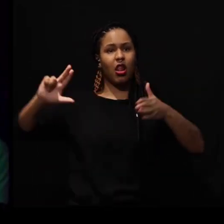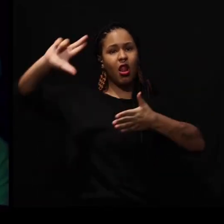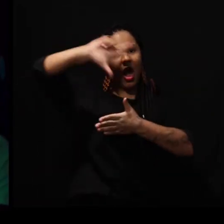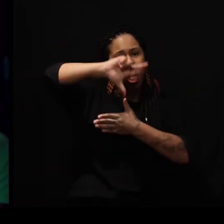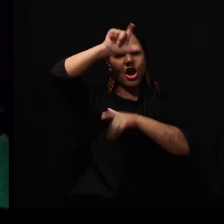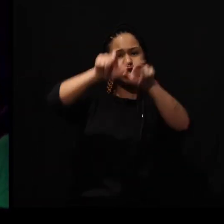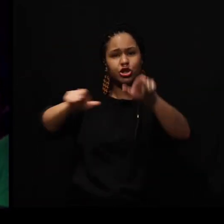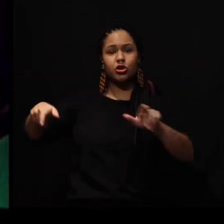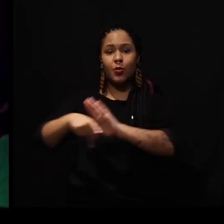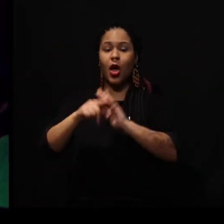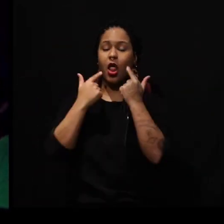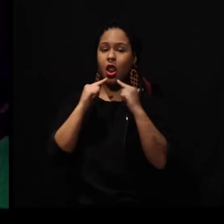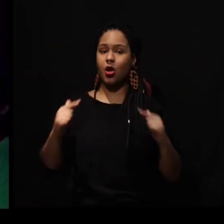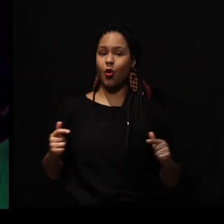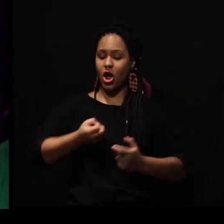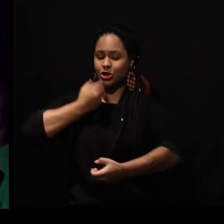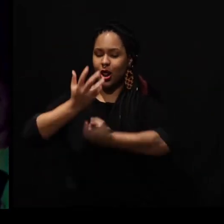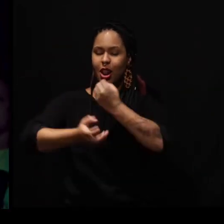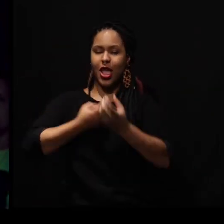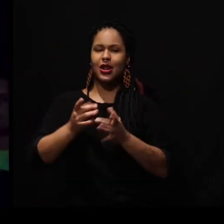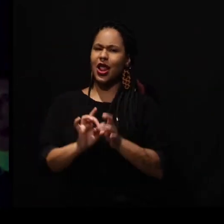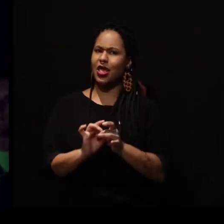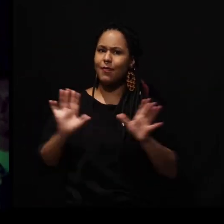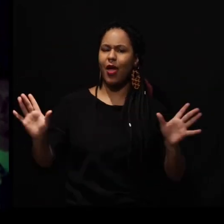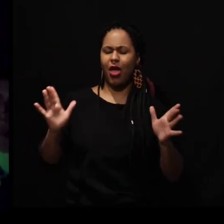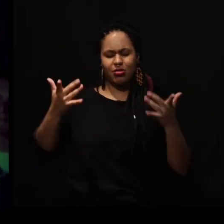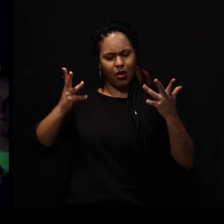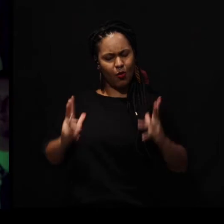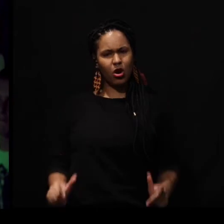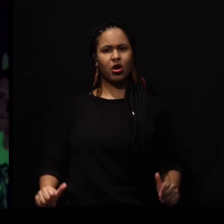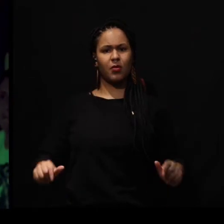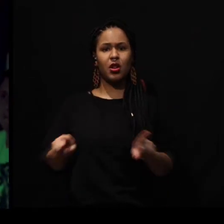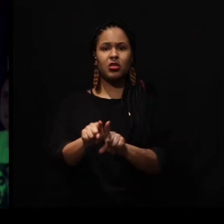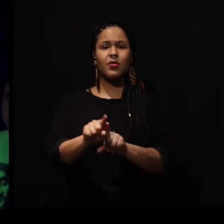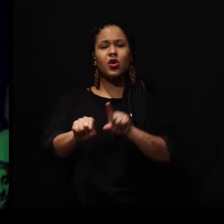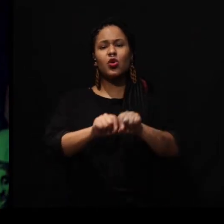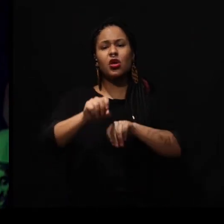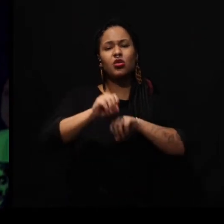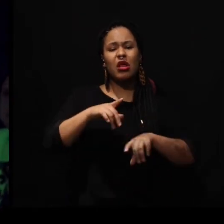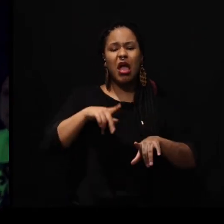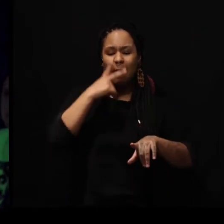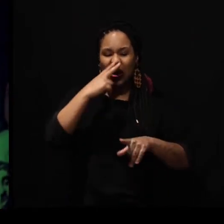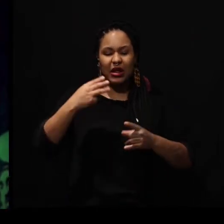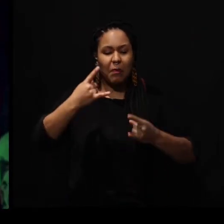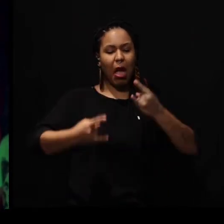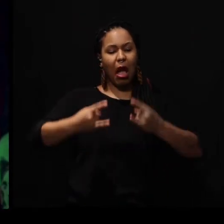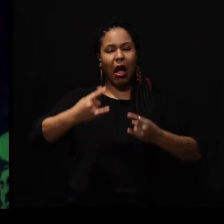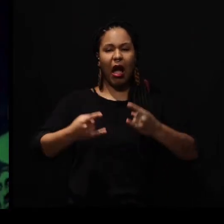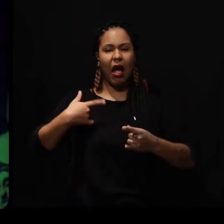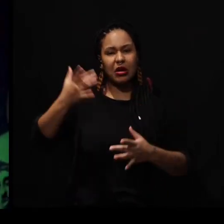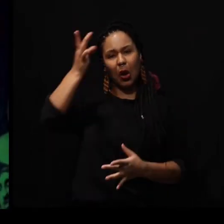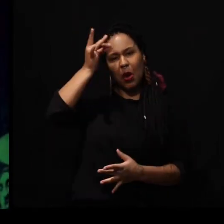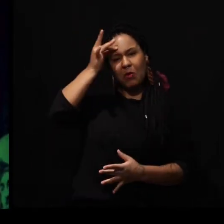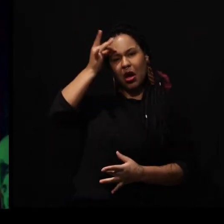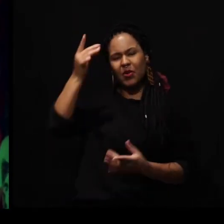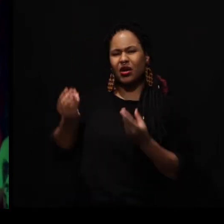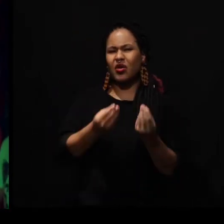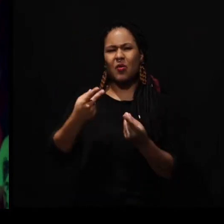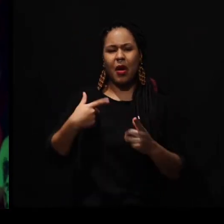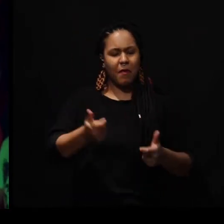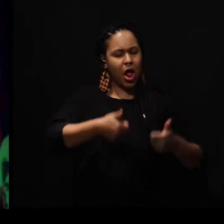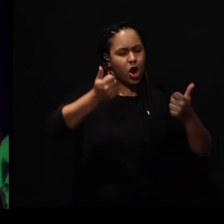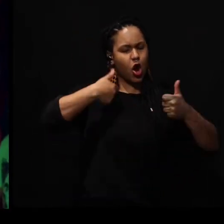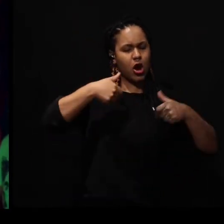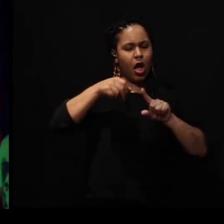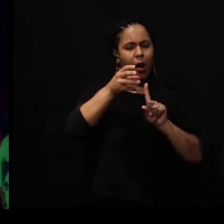levantes, latinos, linguagem lírica, liberta, lapida, memorização, método mecanicista, maligno,